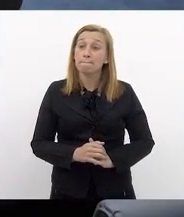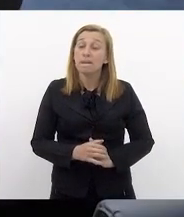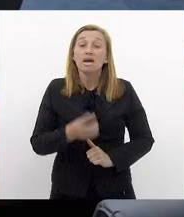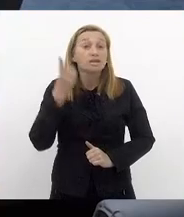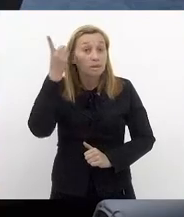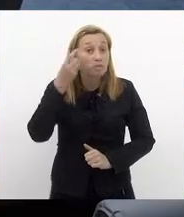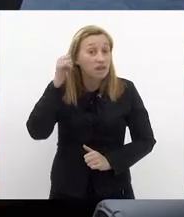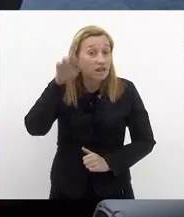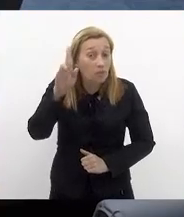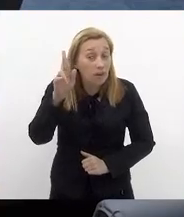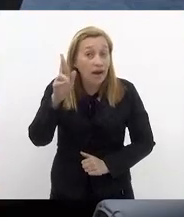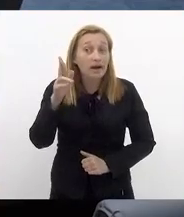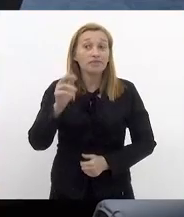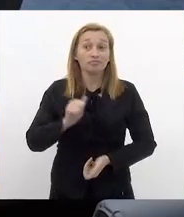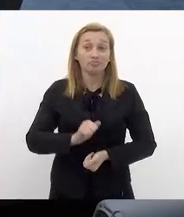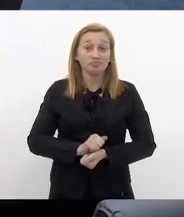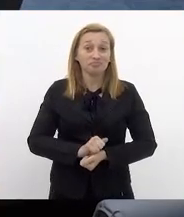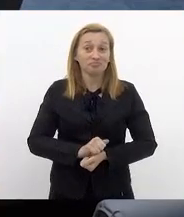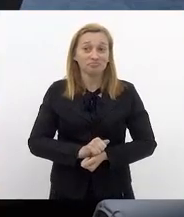Deputado Eliomar?